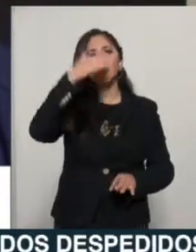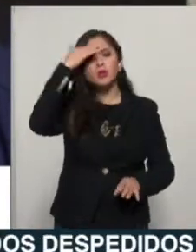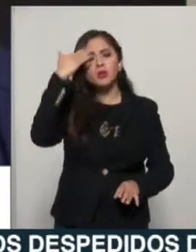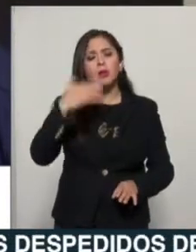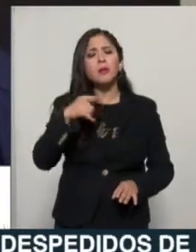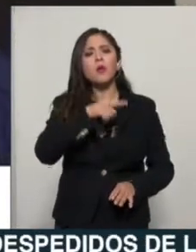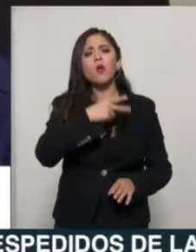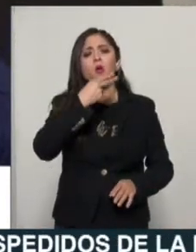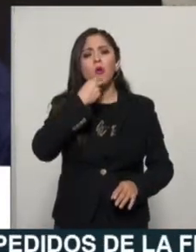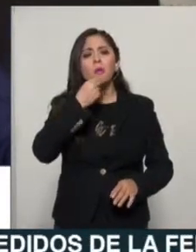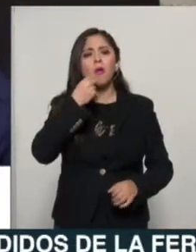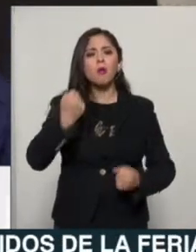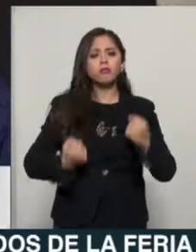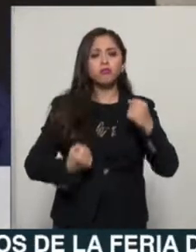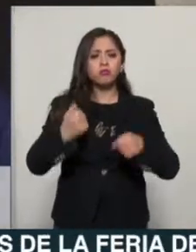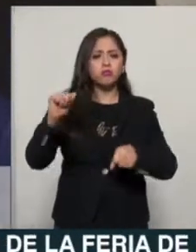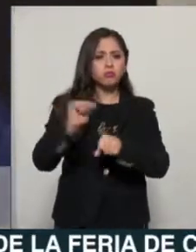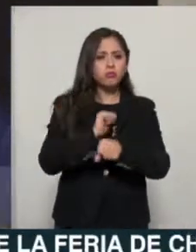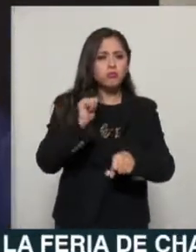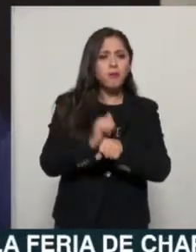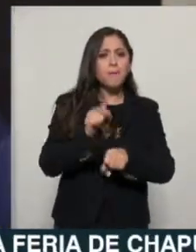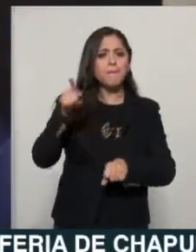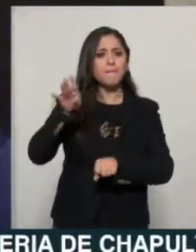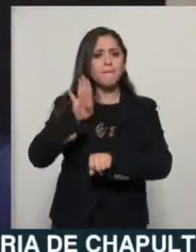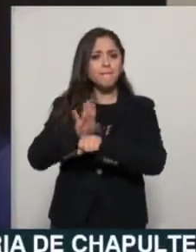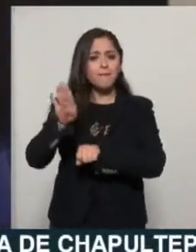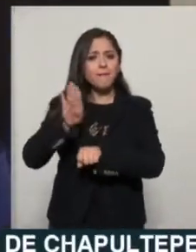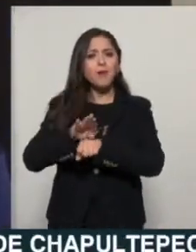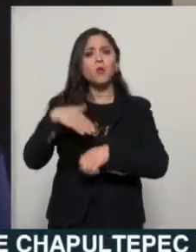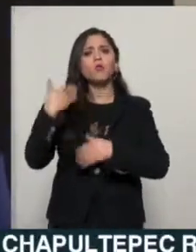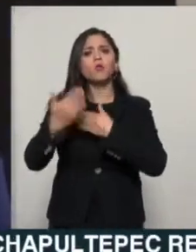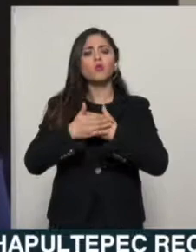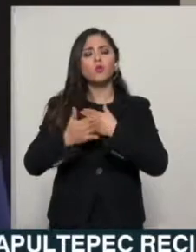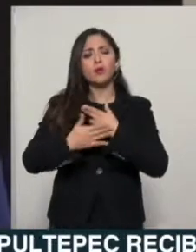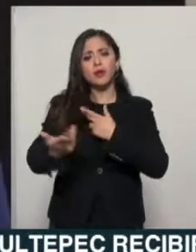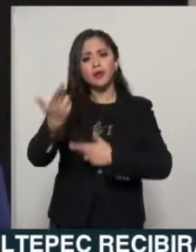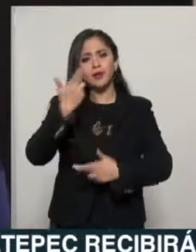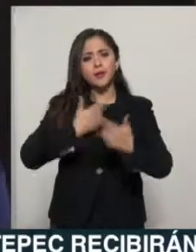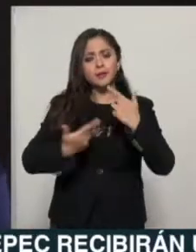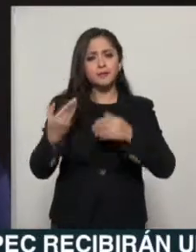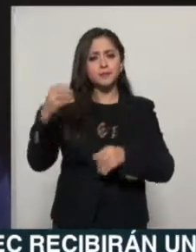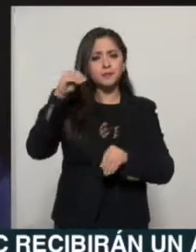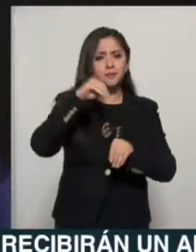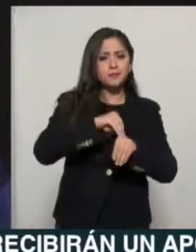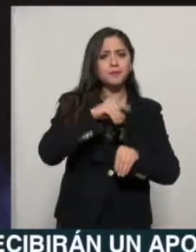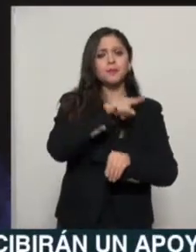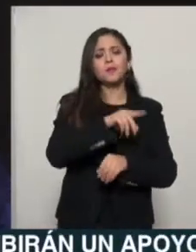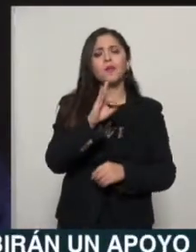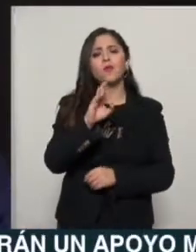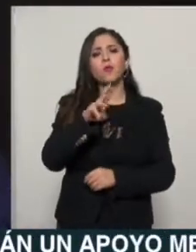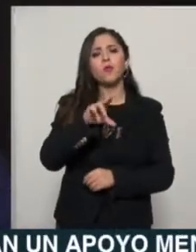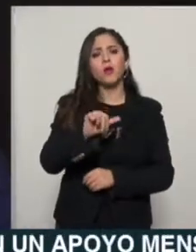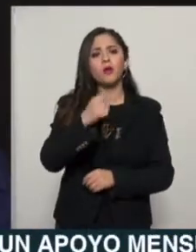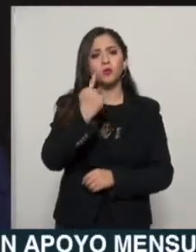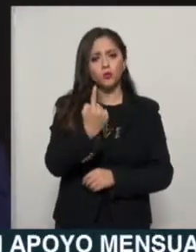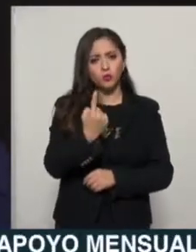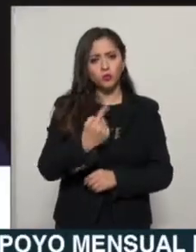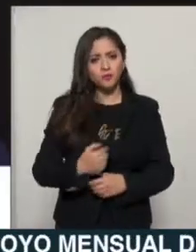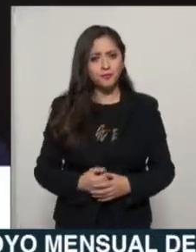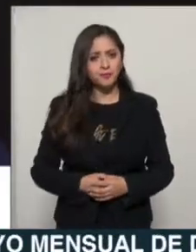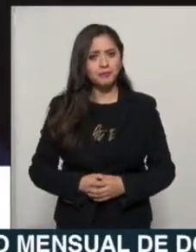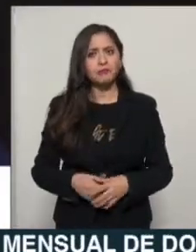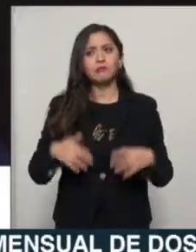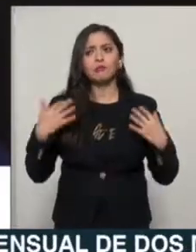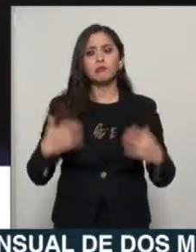piloto? ¿Cuándo crees que algún piloto brasileño regrese a usted cerca por estar en la Fórmula 1? Essa é uma pergunta muito